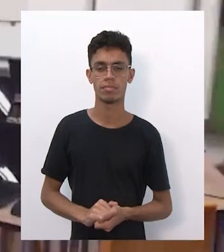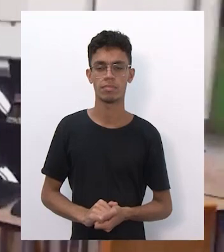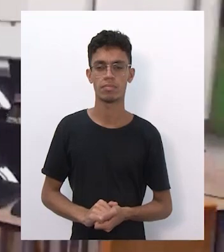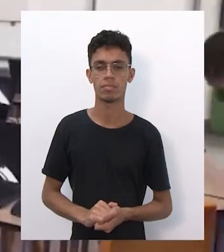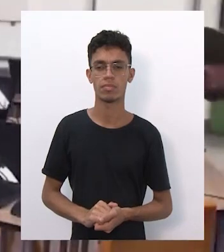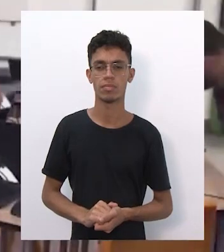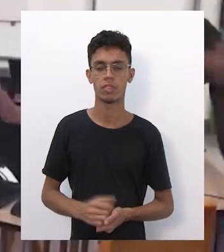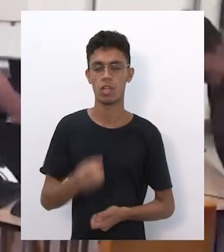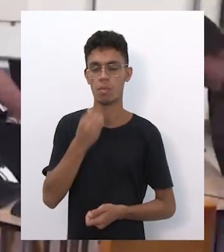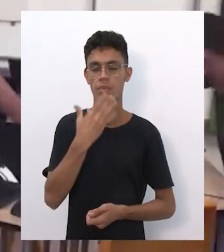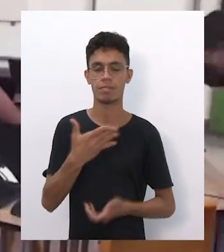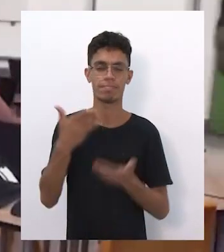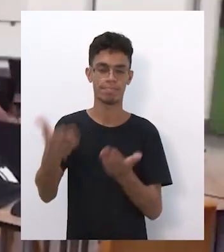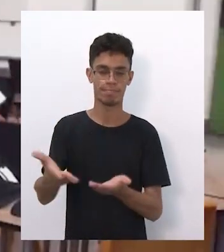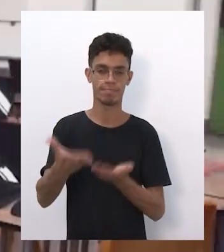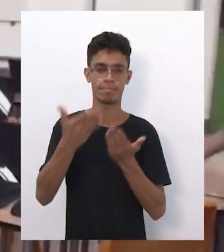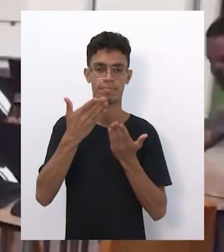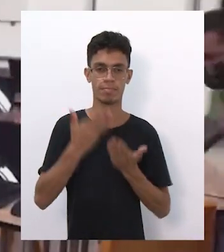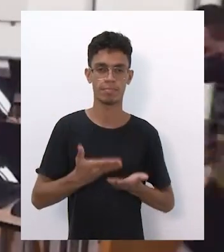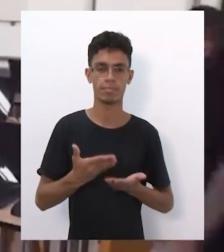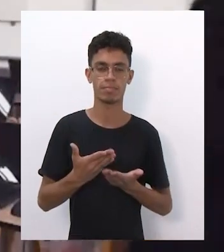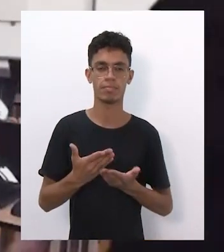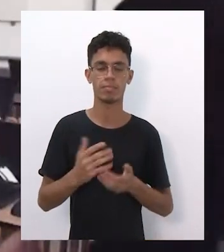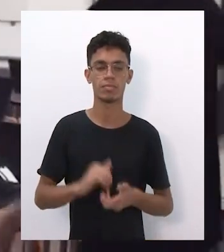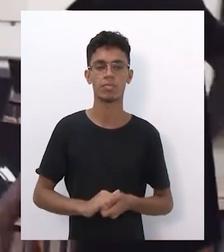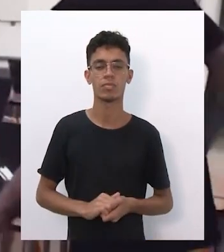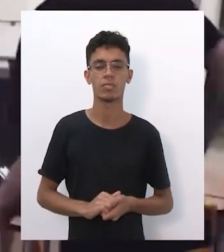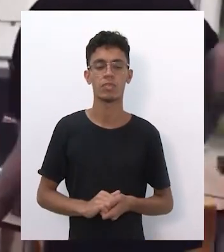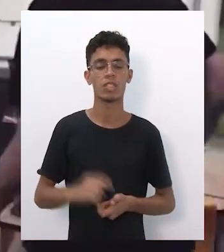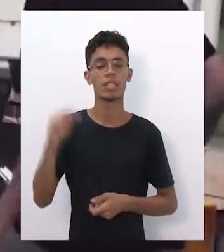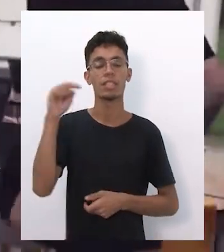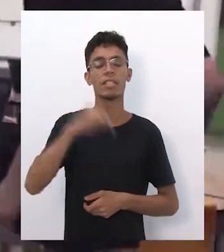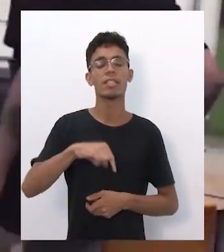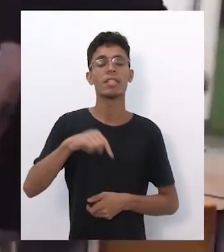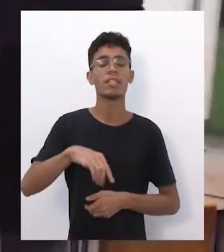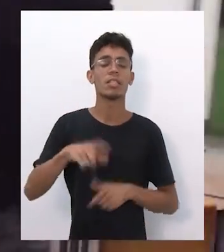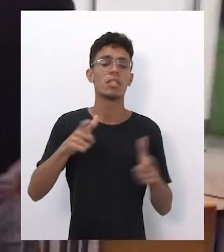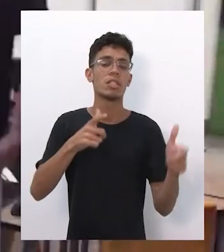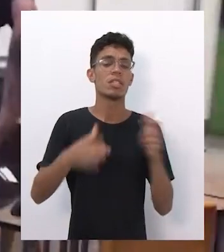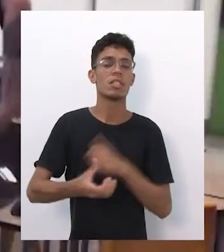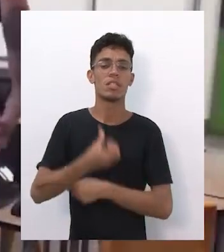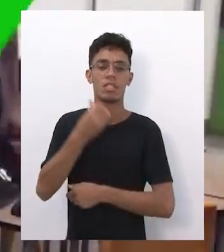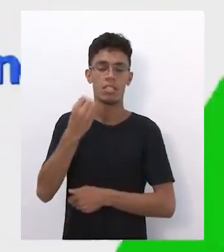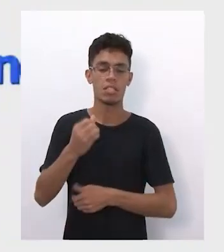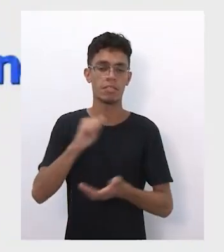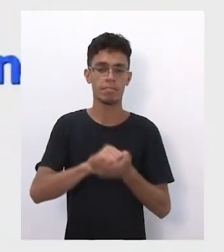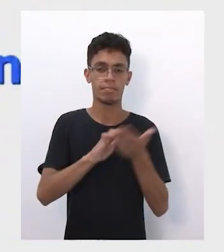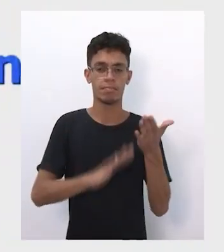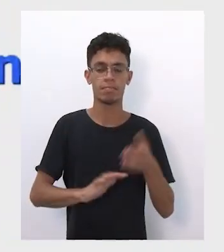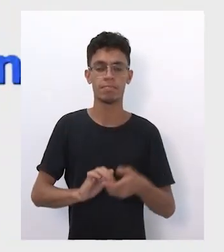Então, gente, sejam muito bem-vindos ao nosso espaço 6 de prototipagem e criatividade.